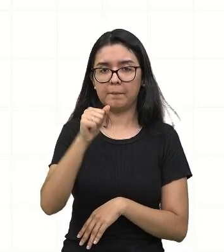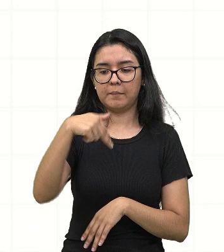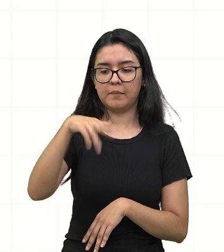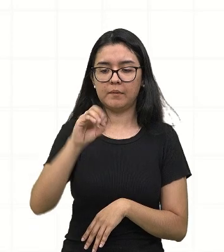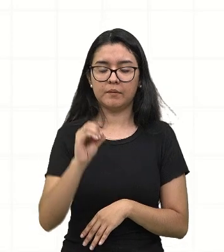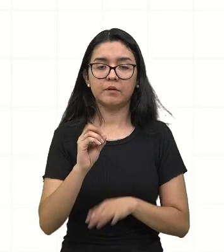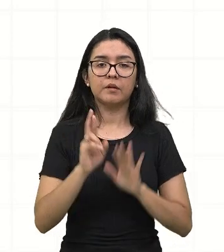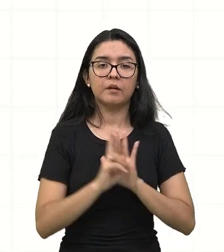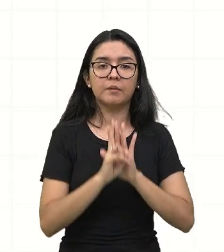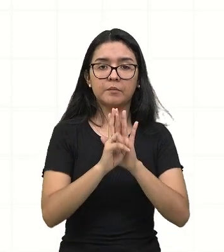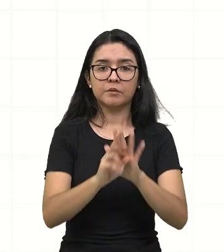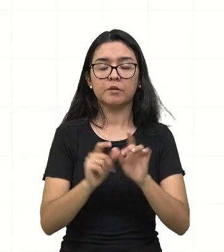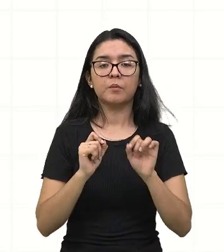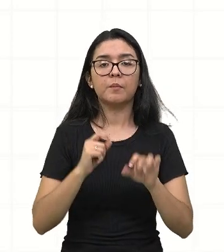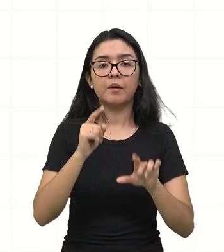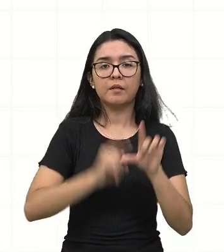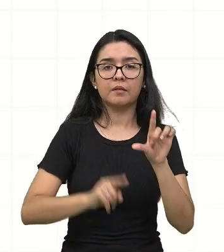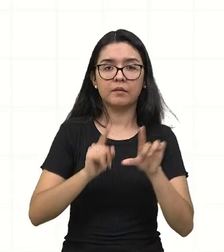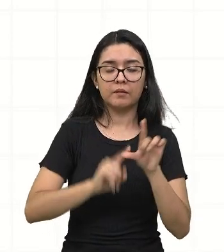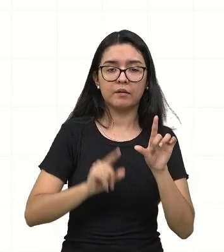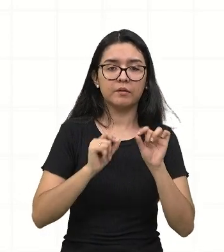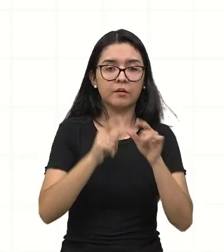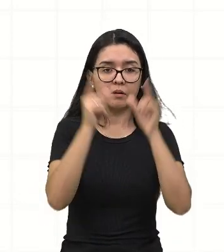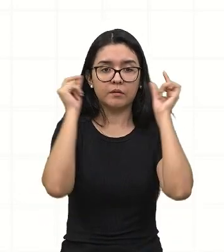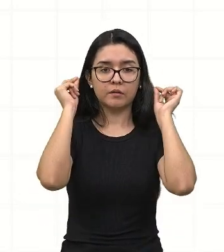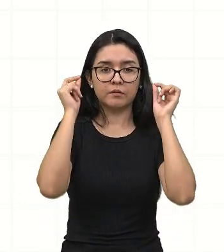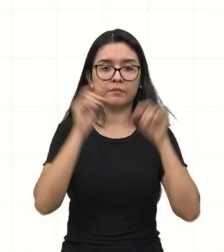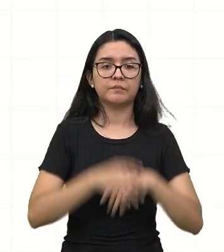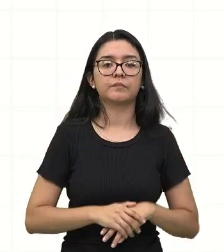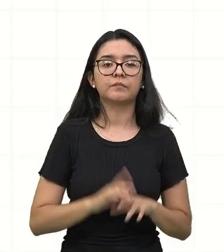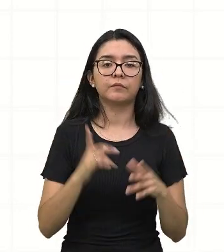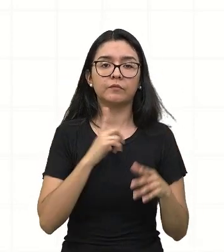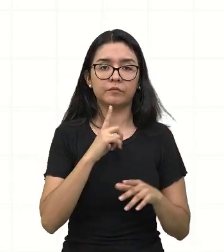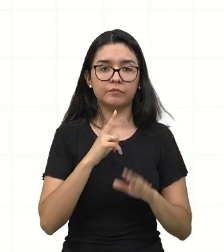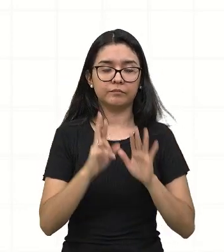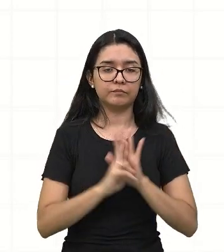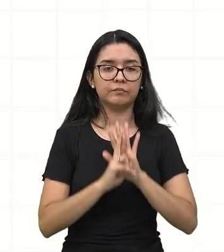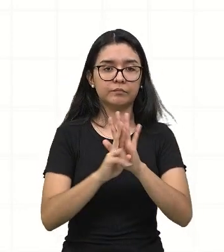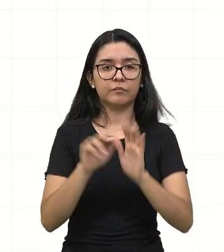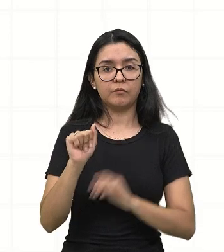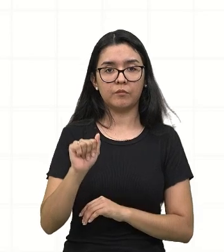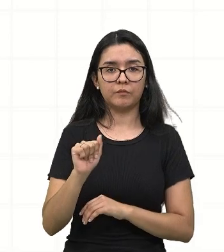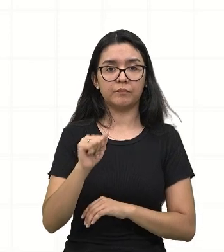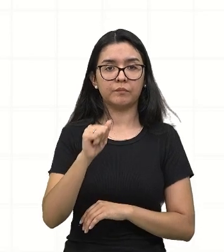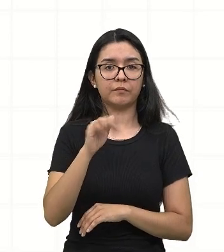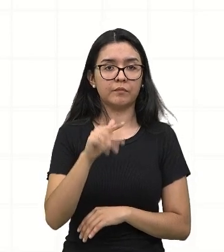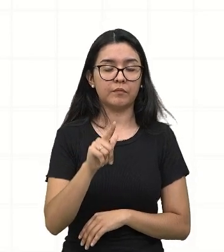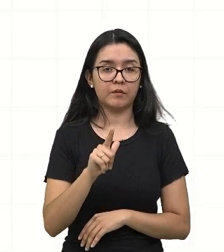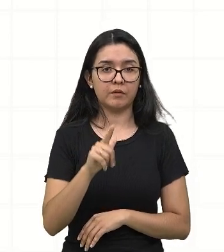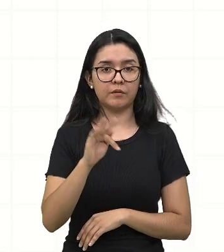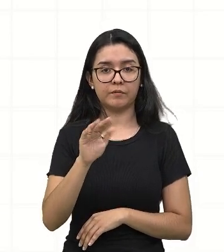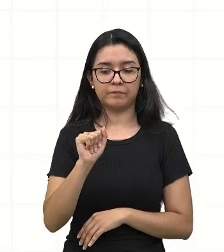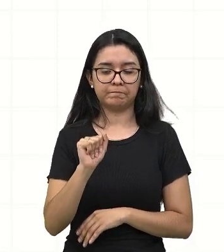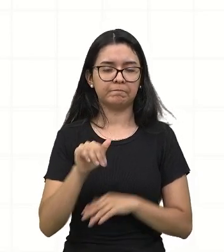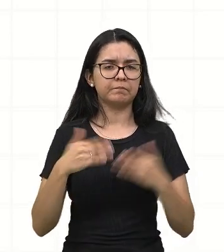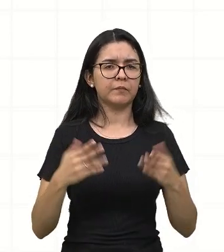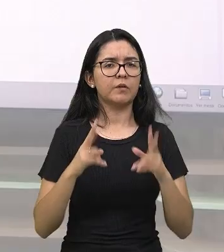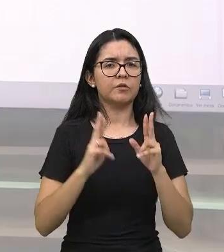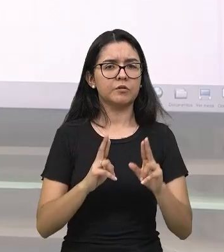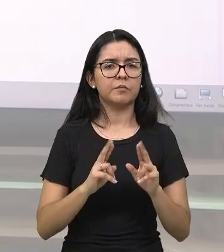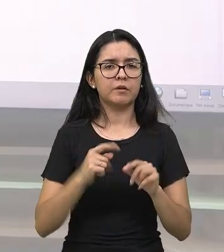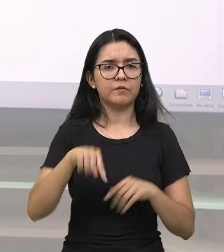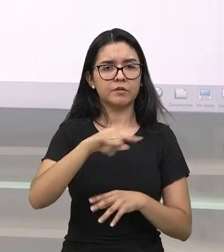por uma letra grega. Dessa vez eu vou representar aqui pelo alfa, tá bom? Beleza. Espero que você tenha relembrado